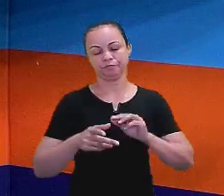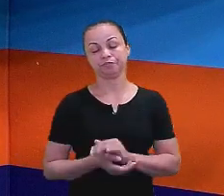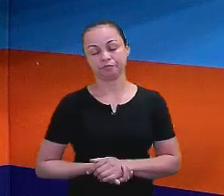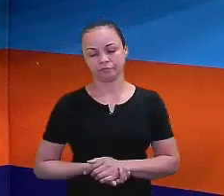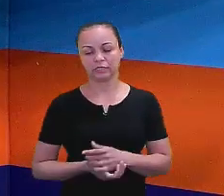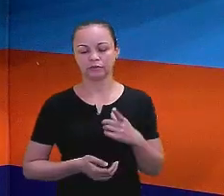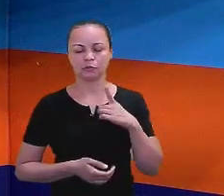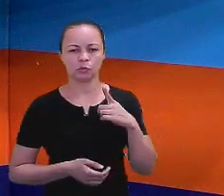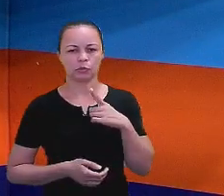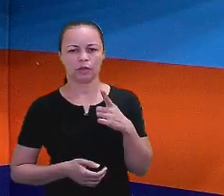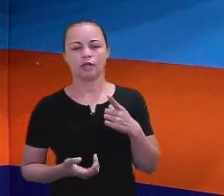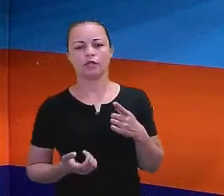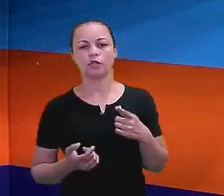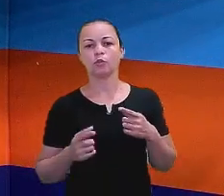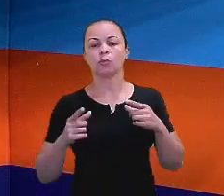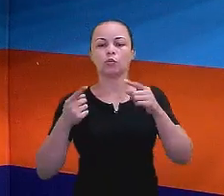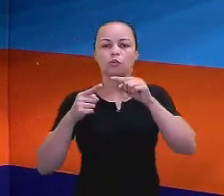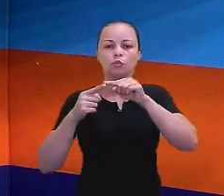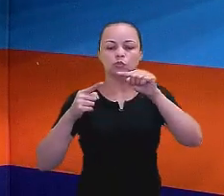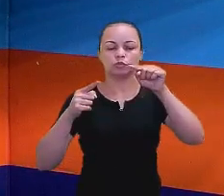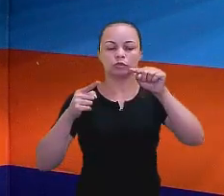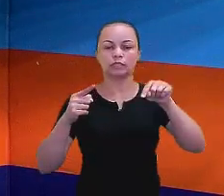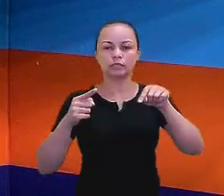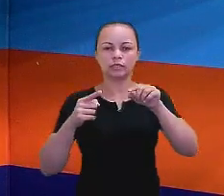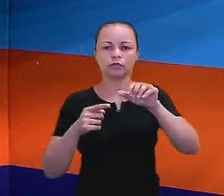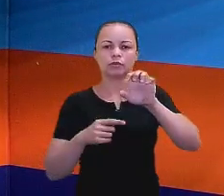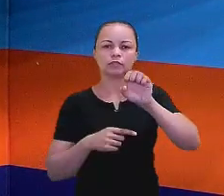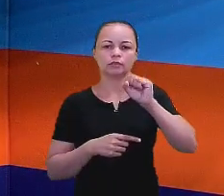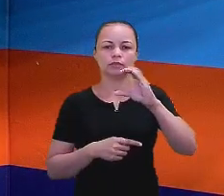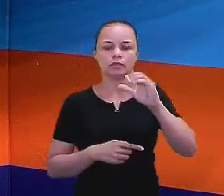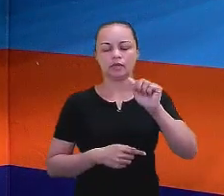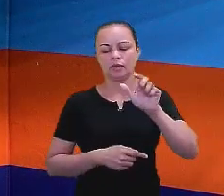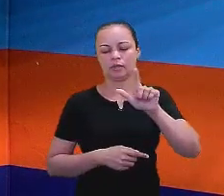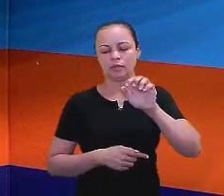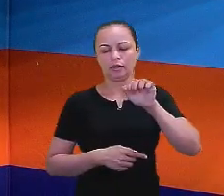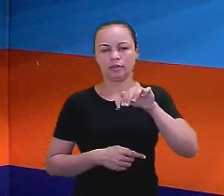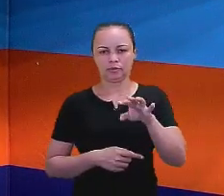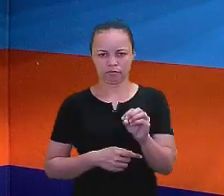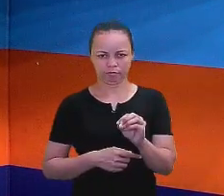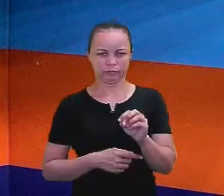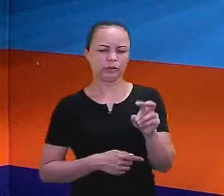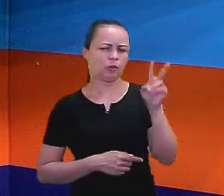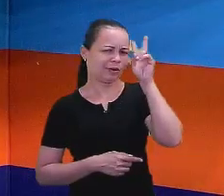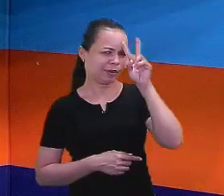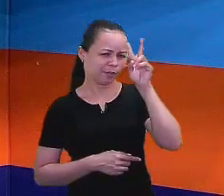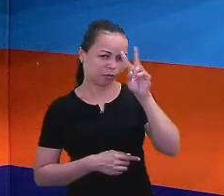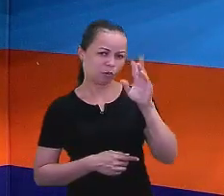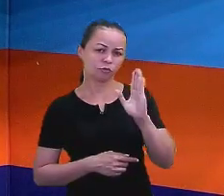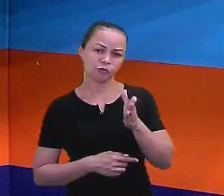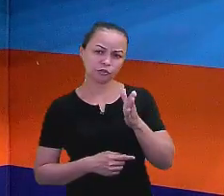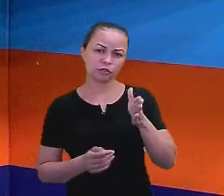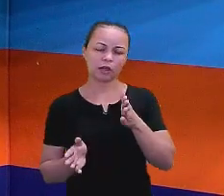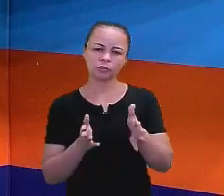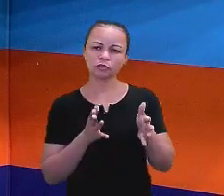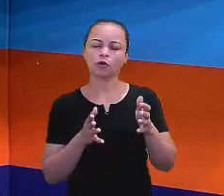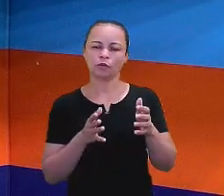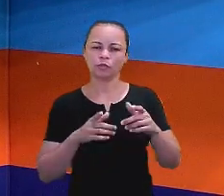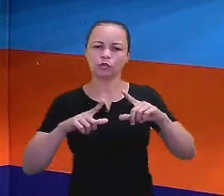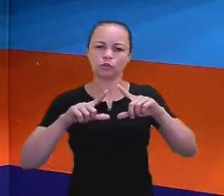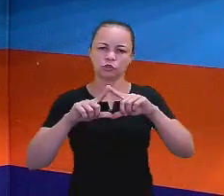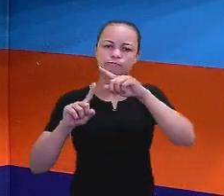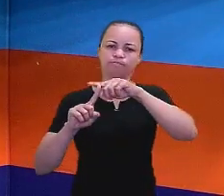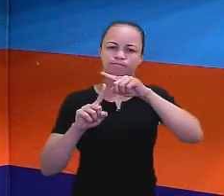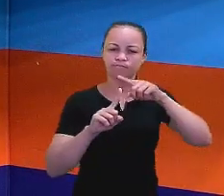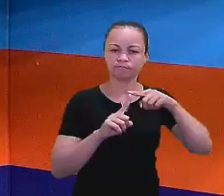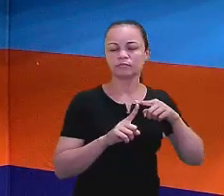tenho o quê? Um triângulo escaleno. Tá? Então, a gente lembrou os tipos de triângulo, né, em relação